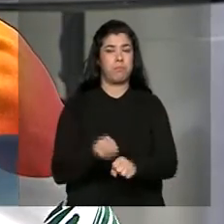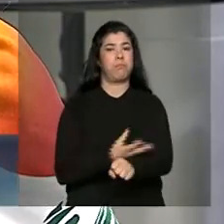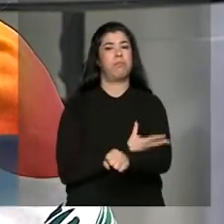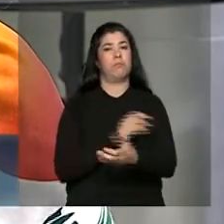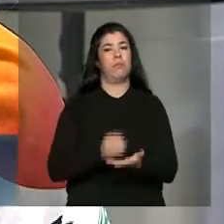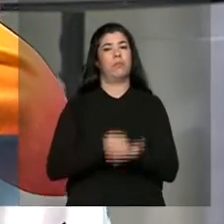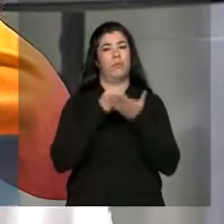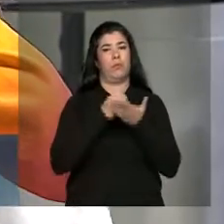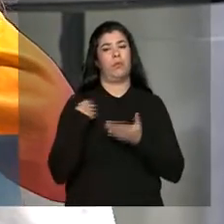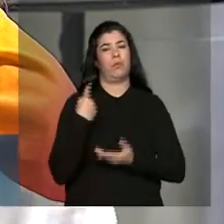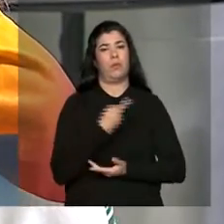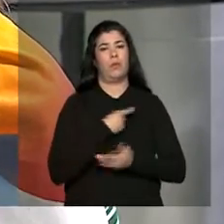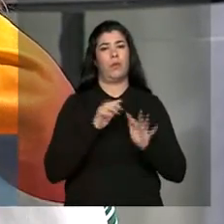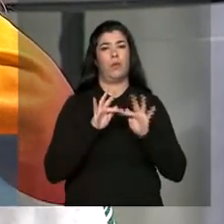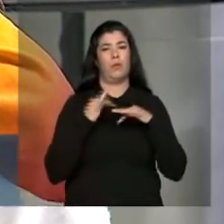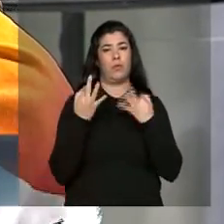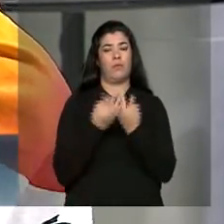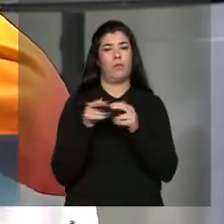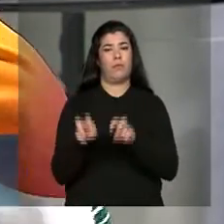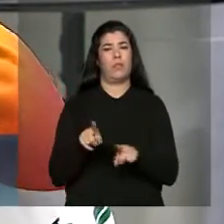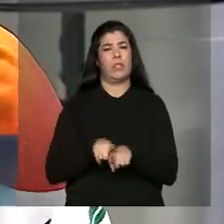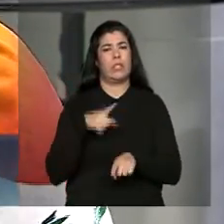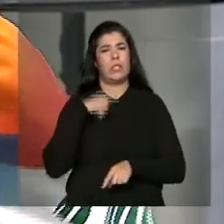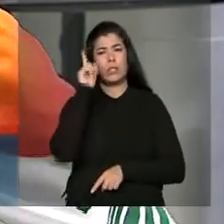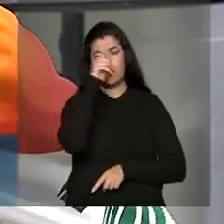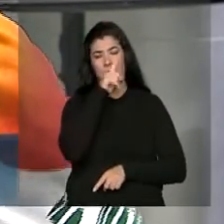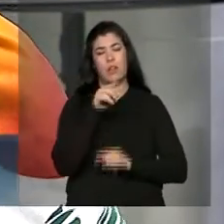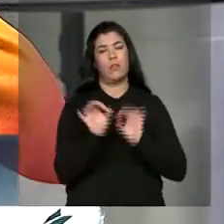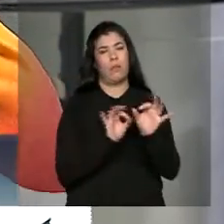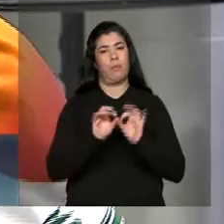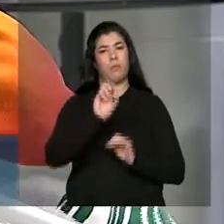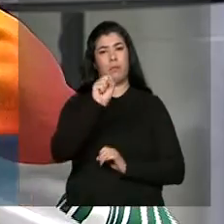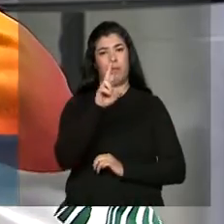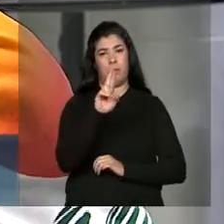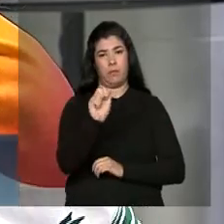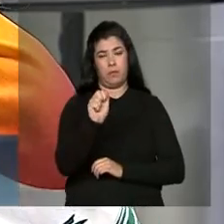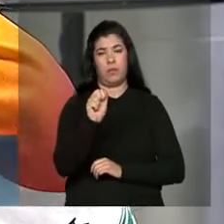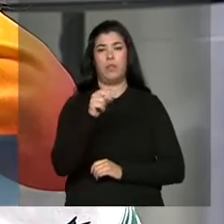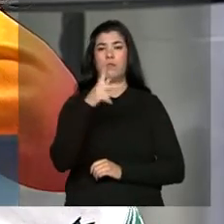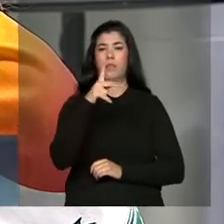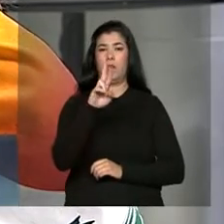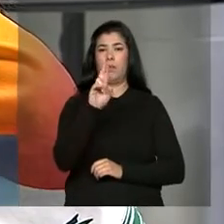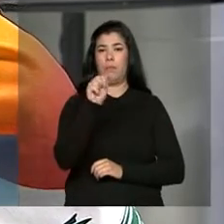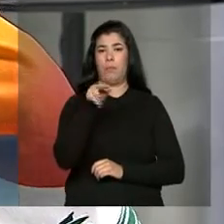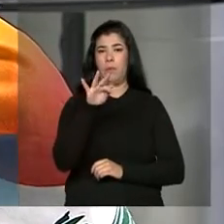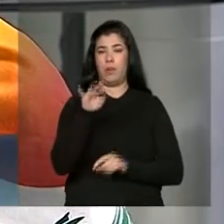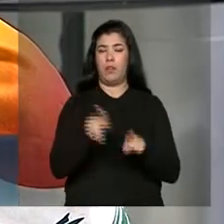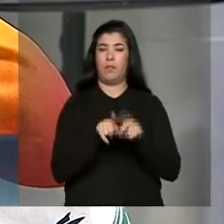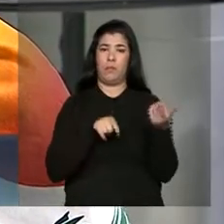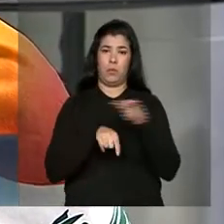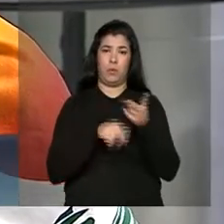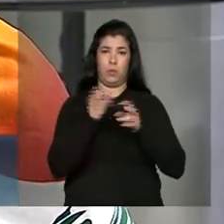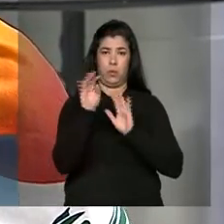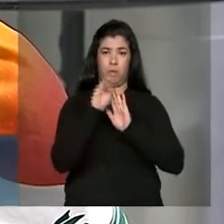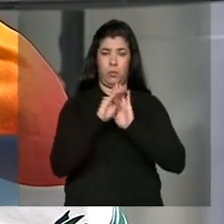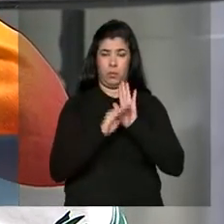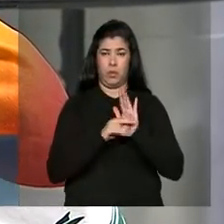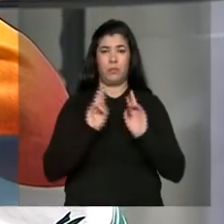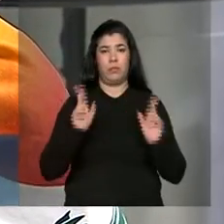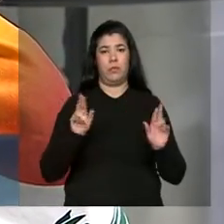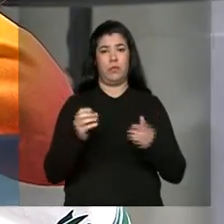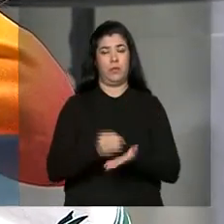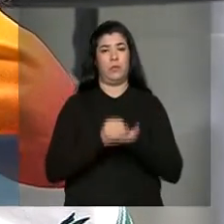enorme para a agricultura familiar. Para a gente que tem dificuldade, o Plano Safra, né, o Pronaf, sem dúvida, é um